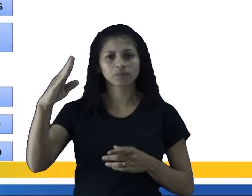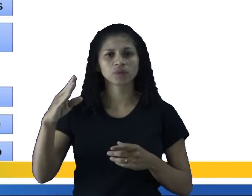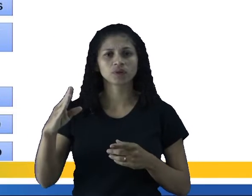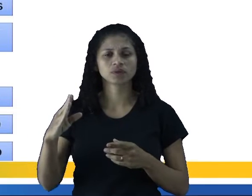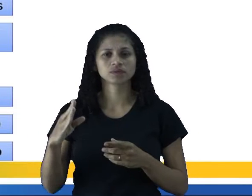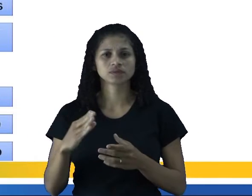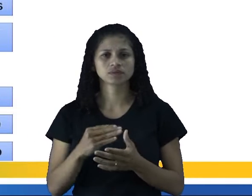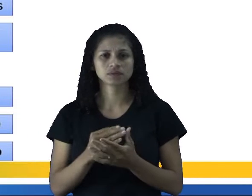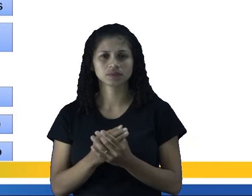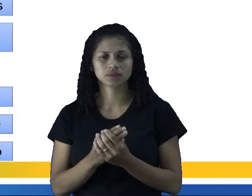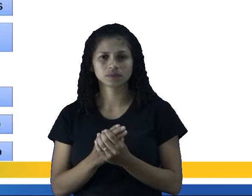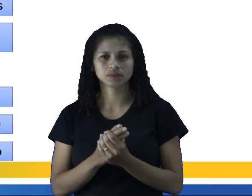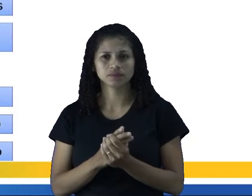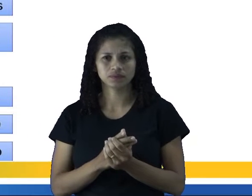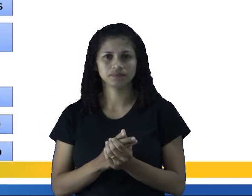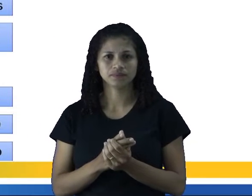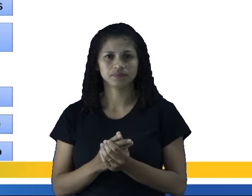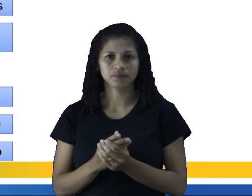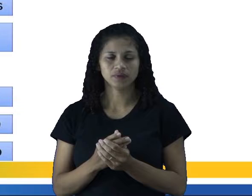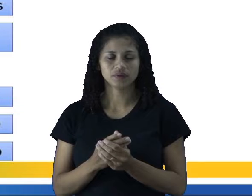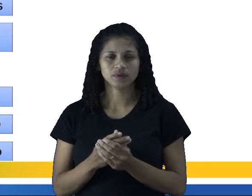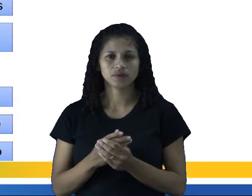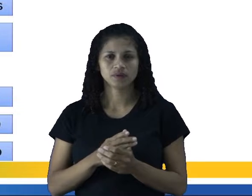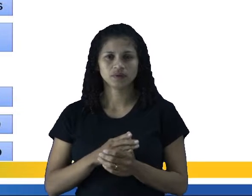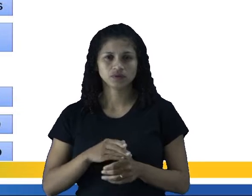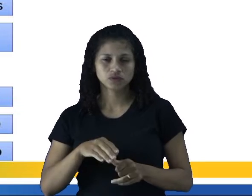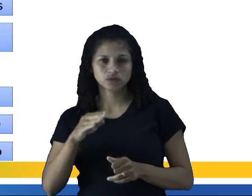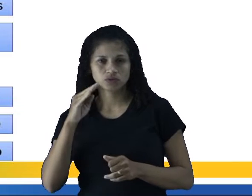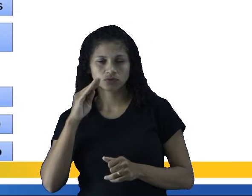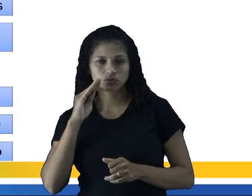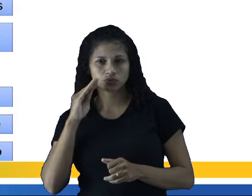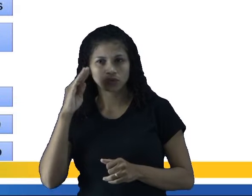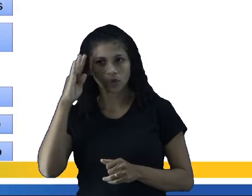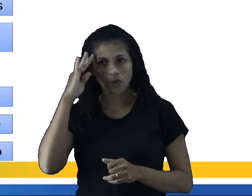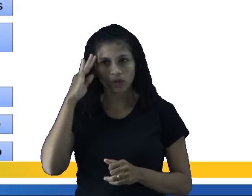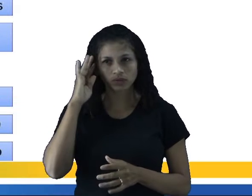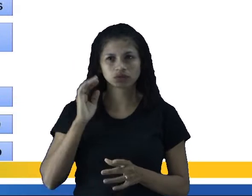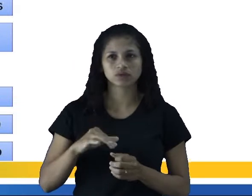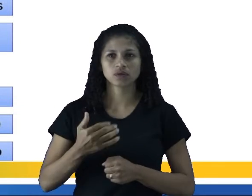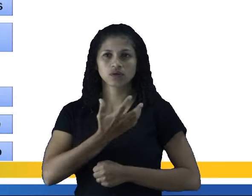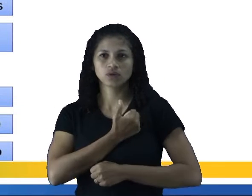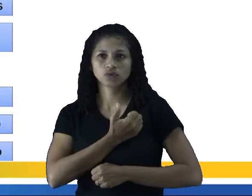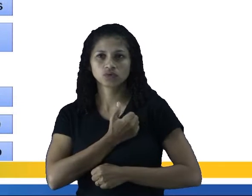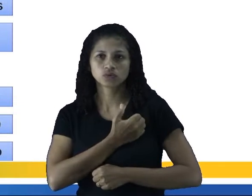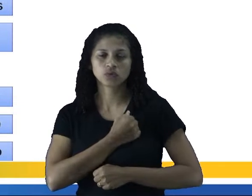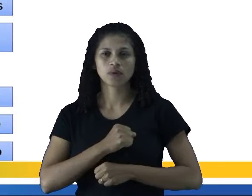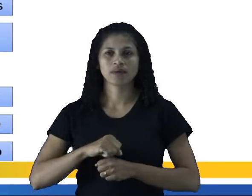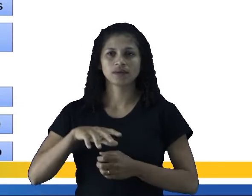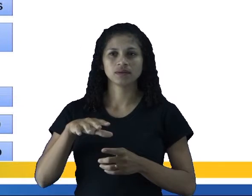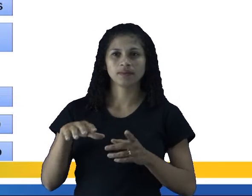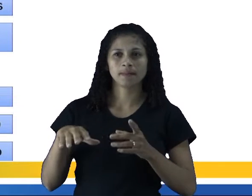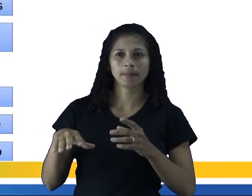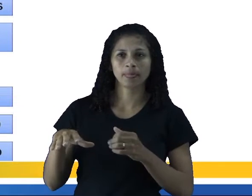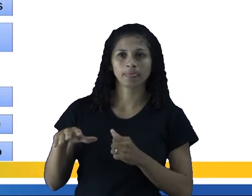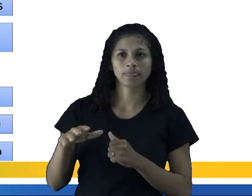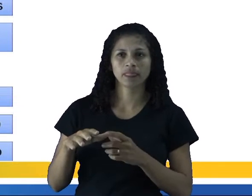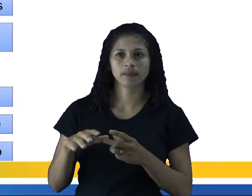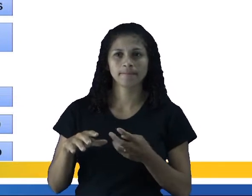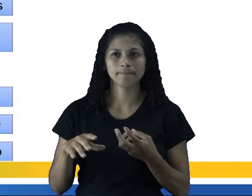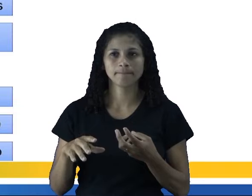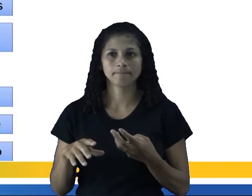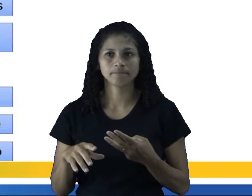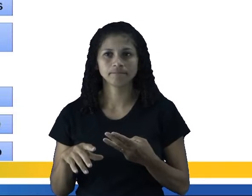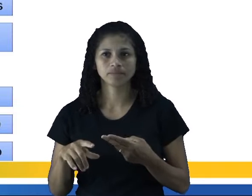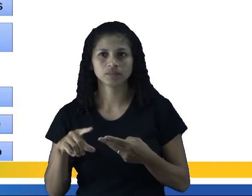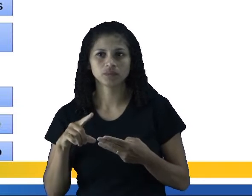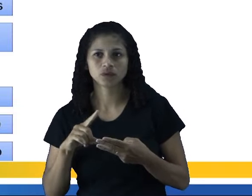obter ali através da tabela periódica? Então, a gente consegue descobrir ali o número atômico, a massa atômica, né, a forma no